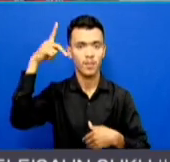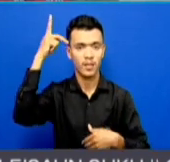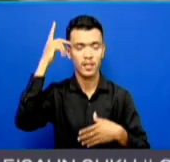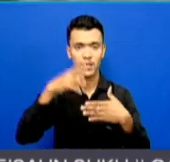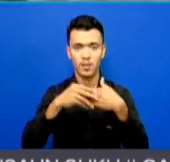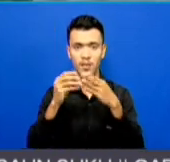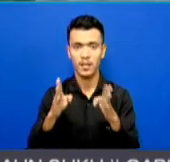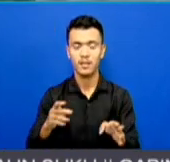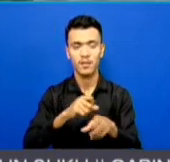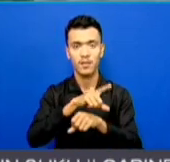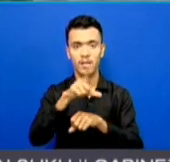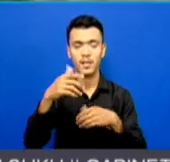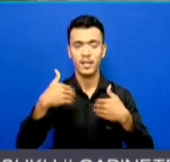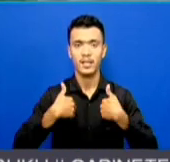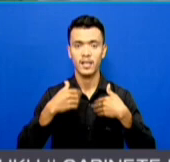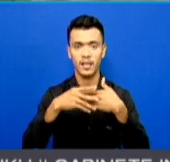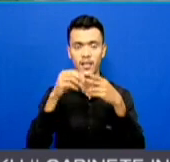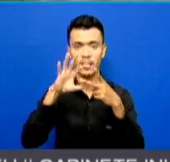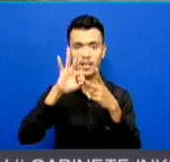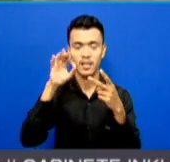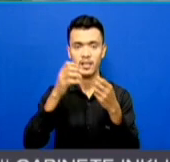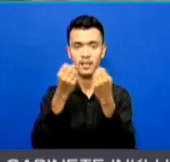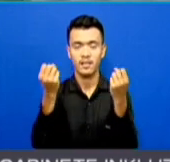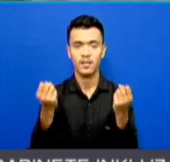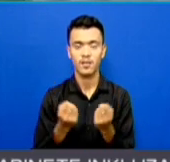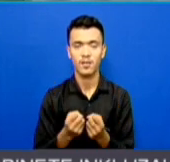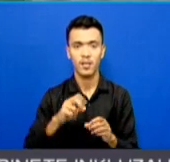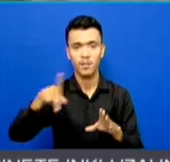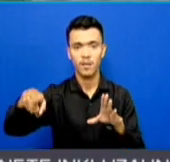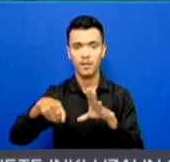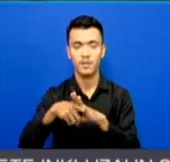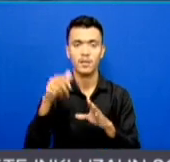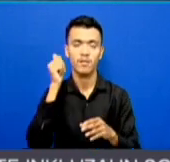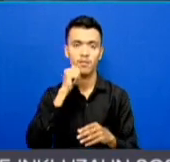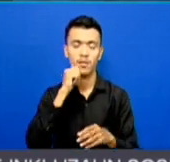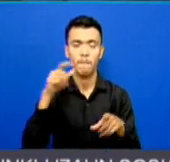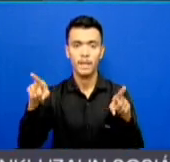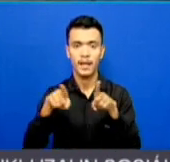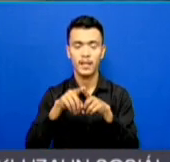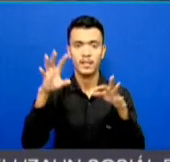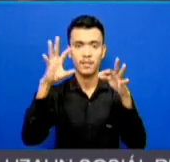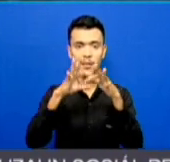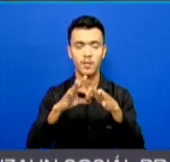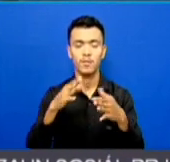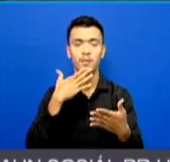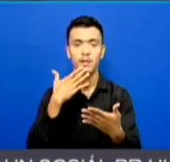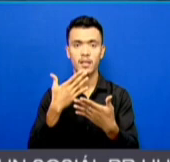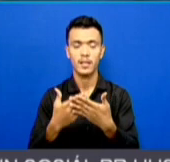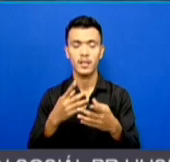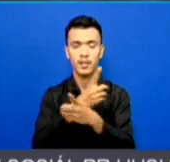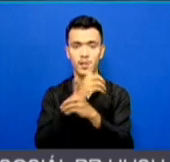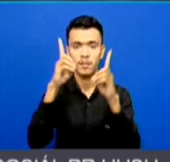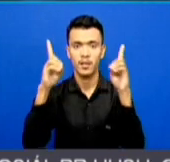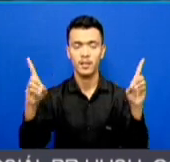liderança local e a eleição suco. No importante, a tua segura participação feto. Hanesan elemento ne be fortalece a